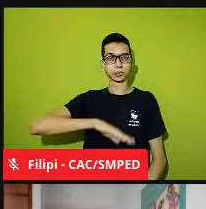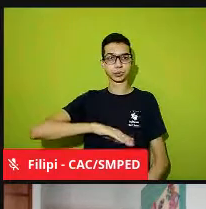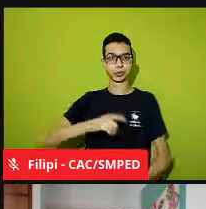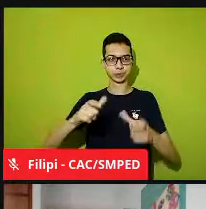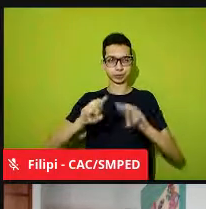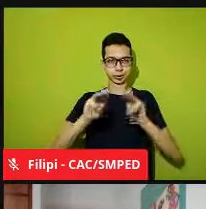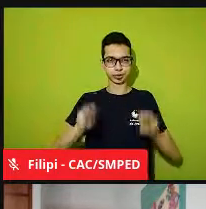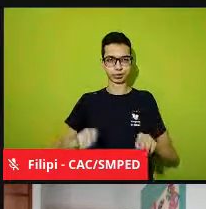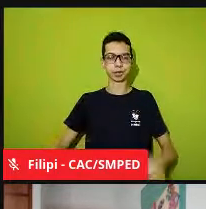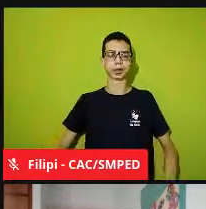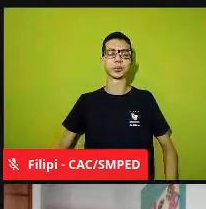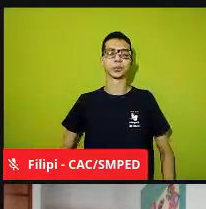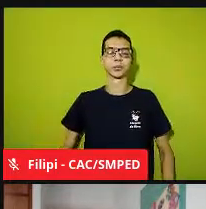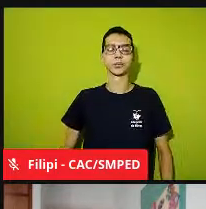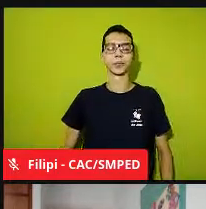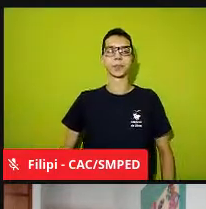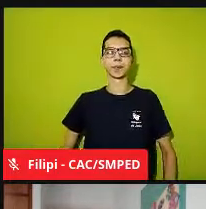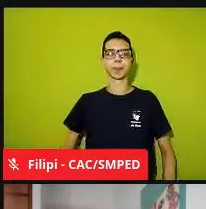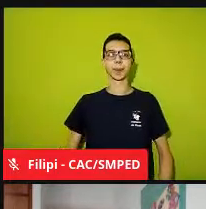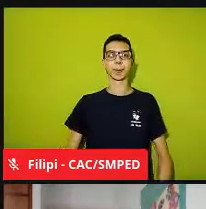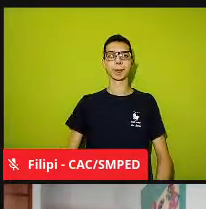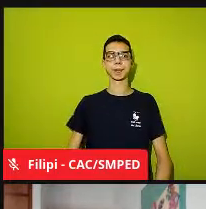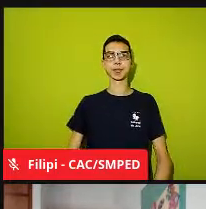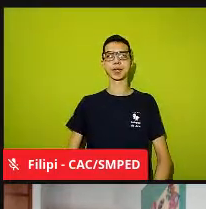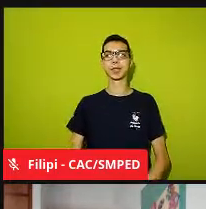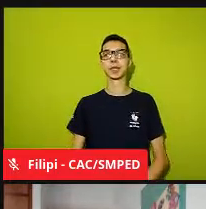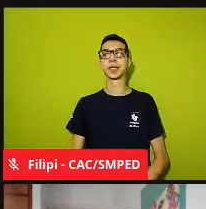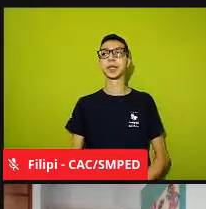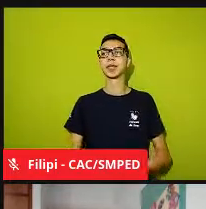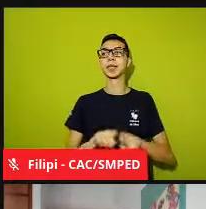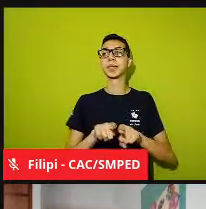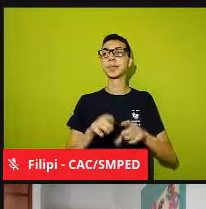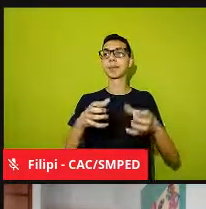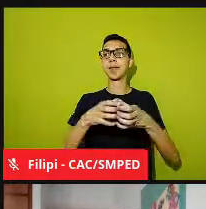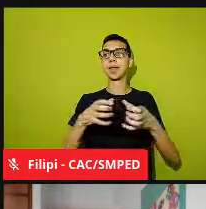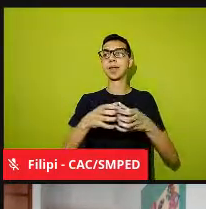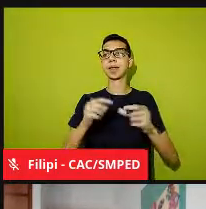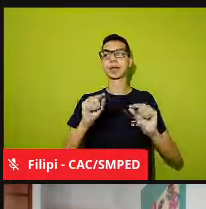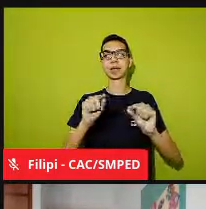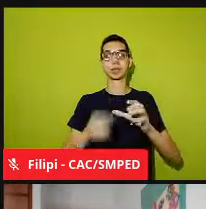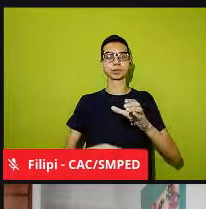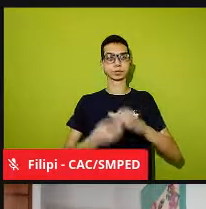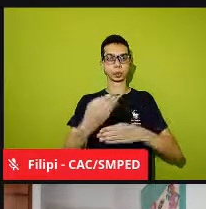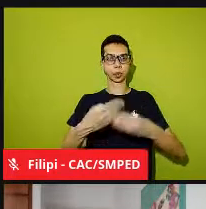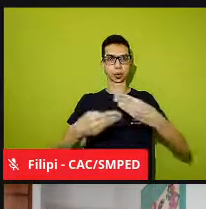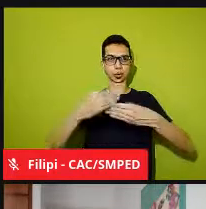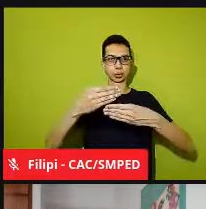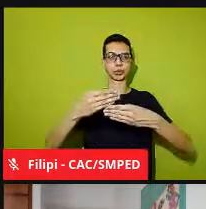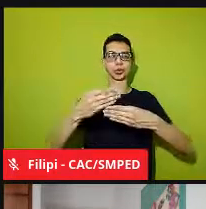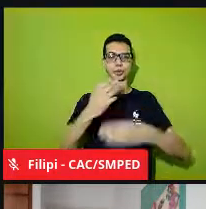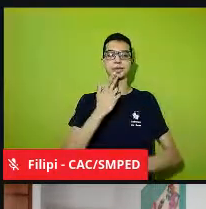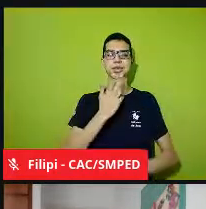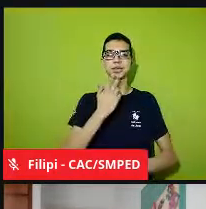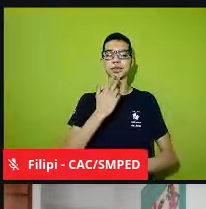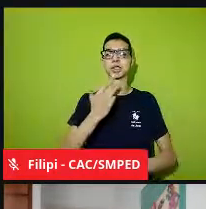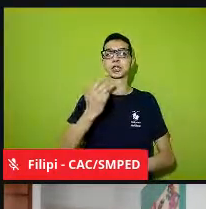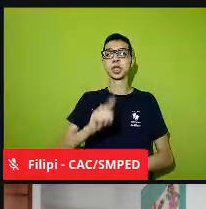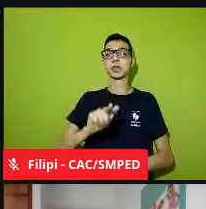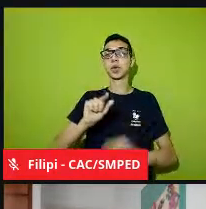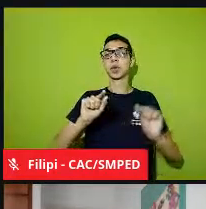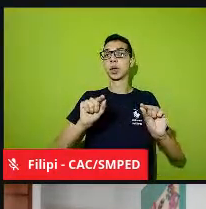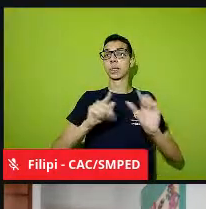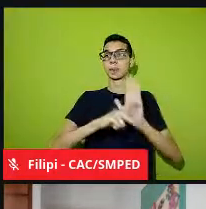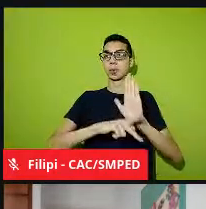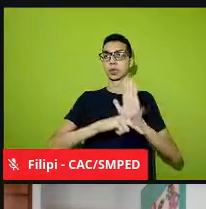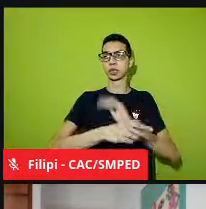Roberto Marinho, que é quem faz a reconstrução do museu. E esse projeto foi o Ônibus Andante, o